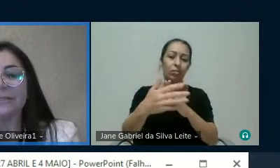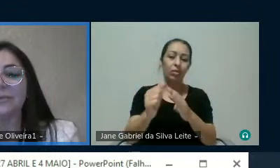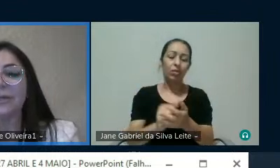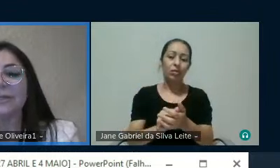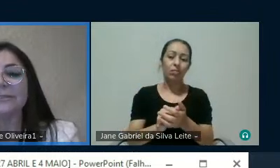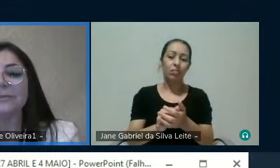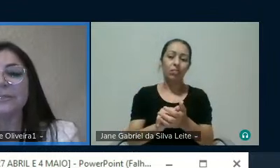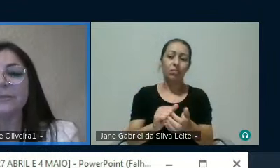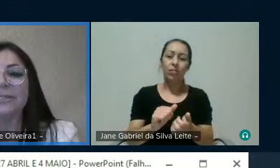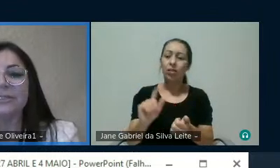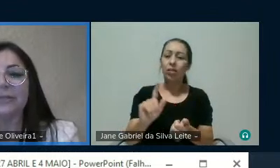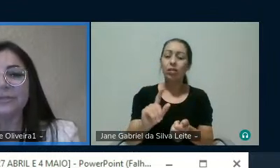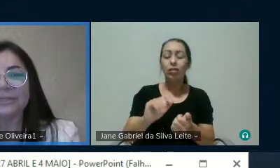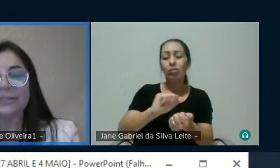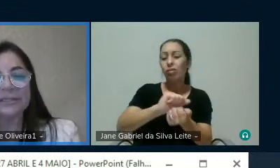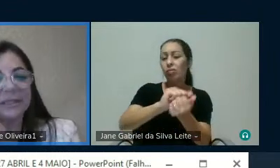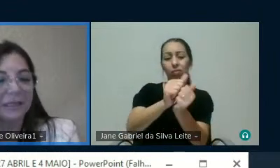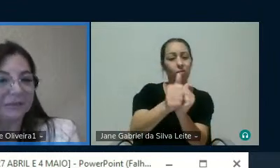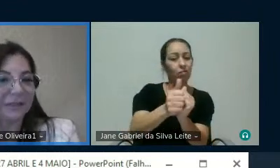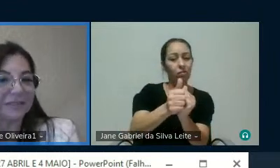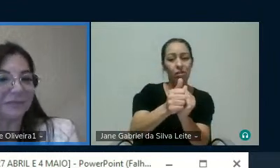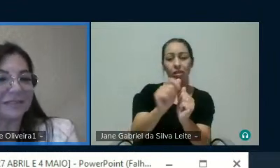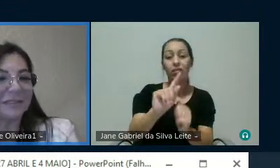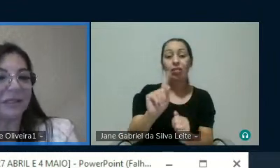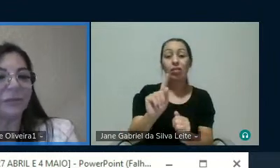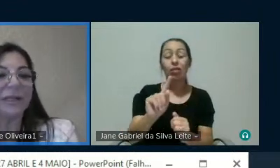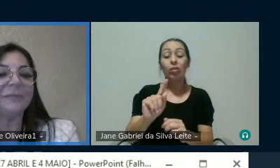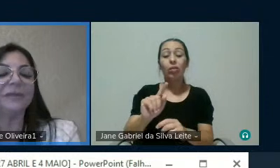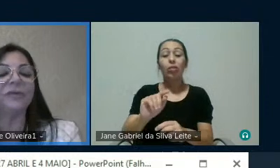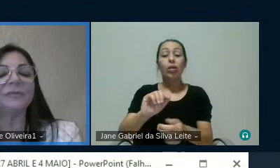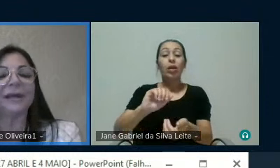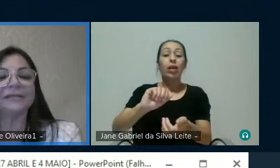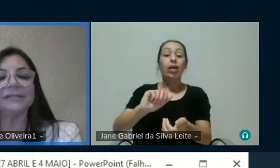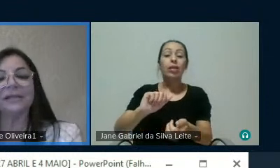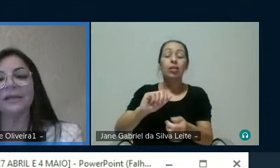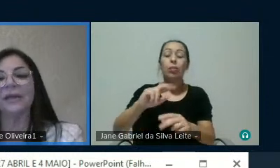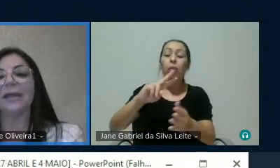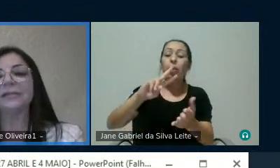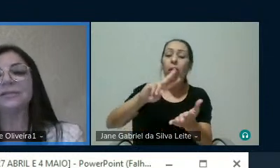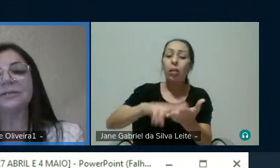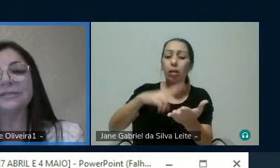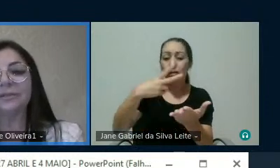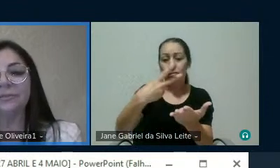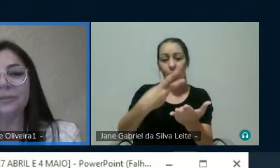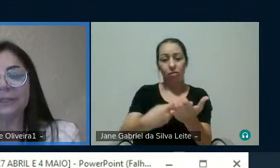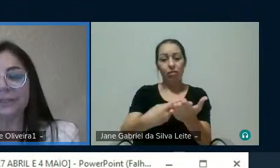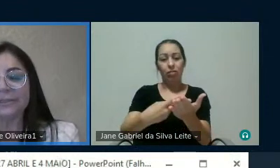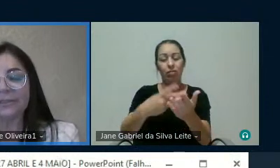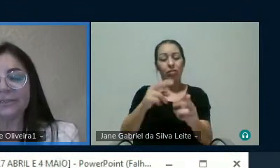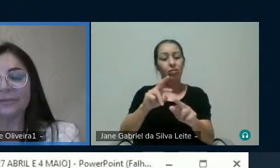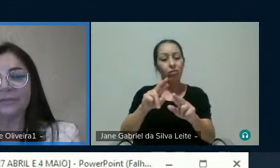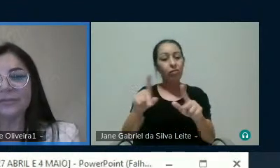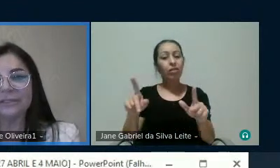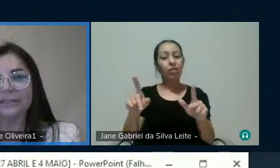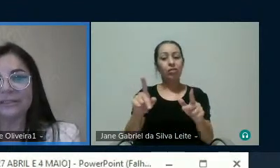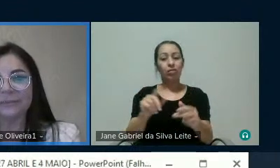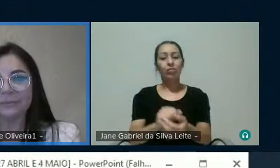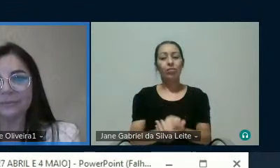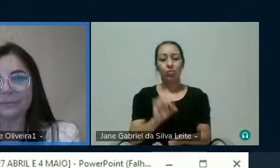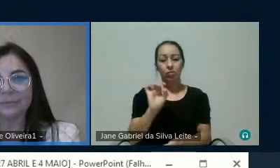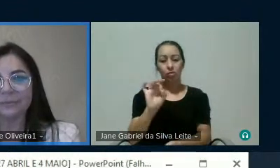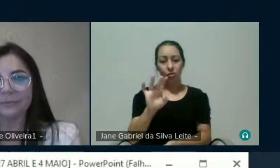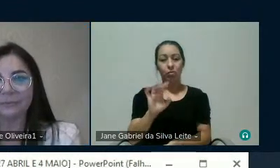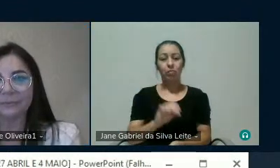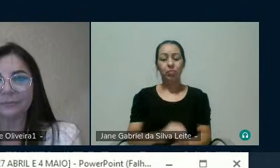adaptadas, elas são simplesmente traduzidas. Então, elas não trazem nenhum elemento a mais, elas só são